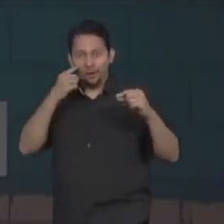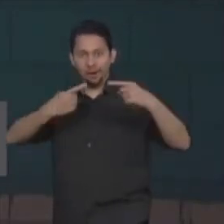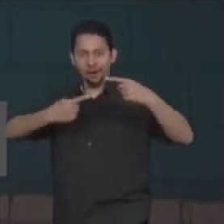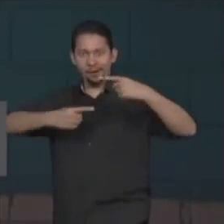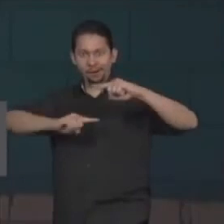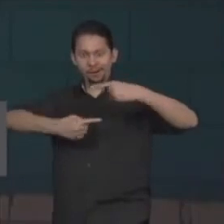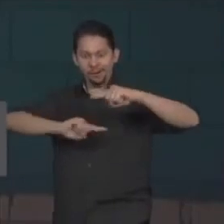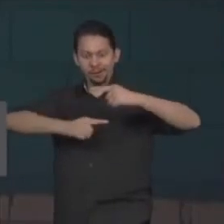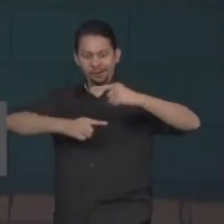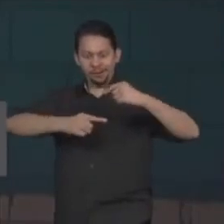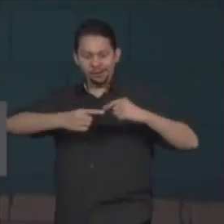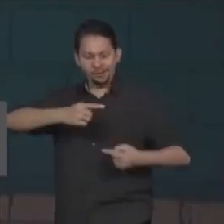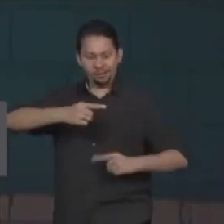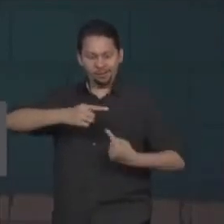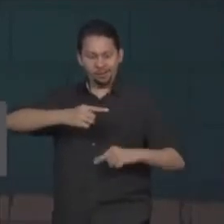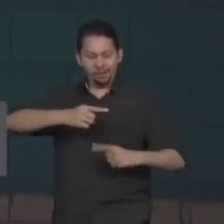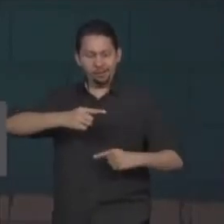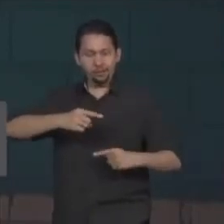ó,